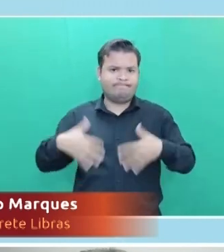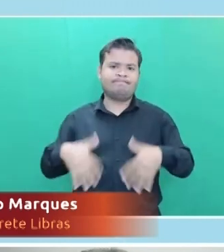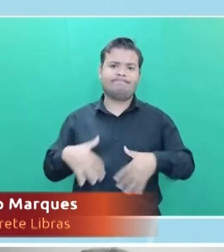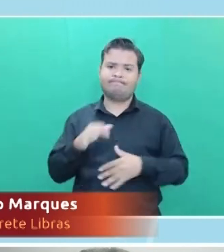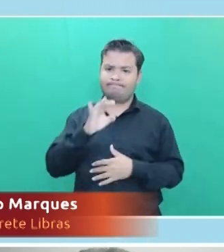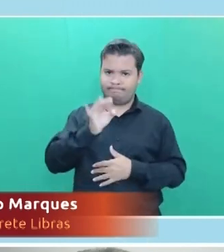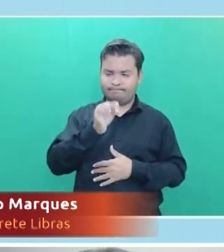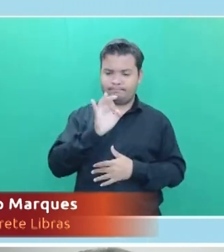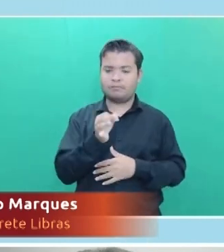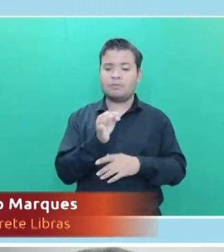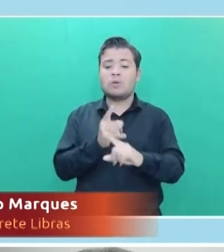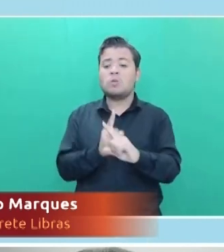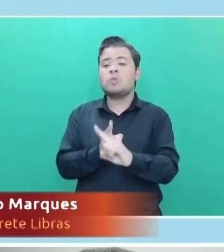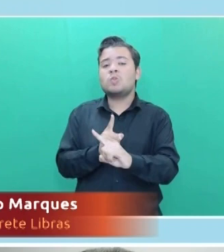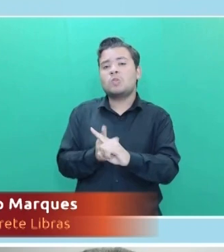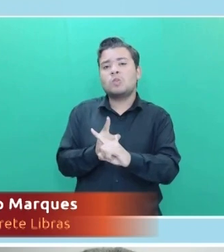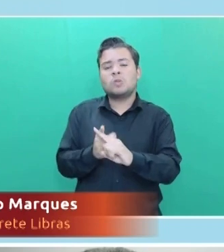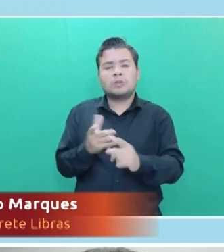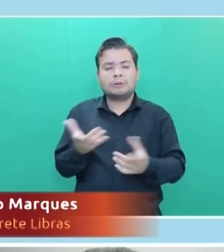porque estamos